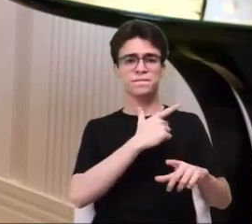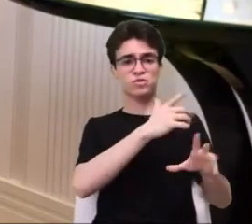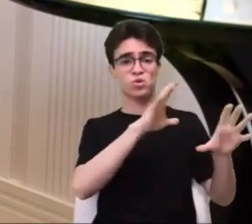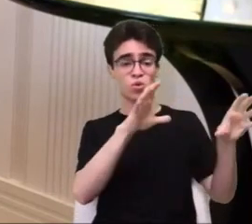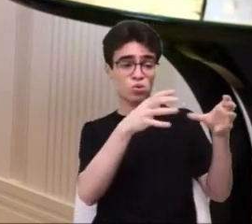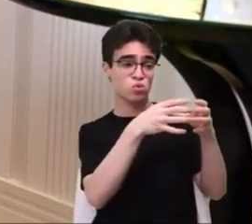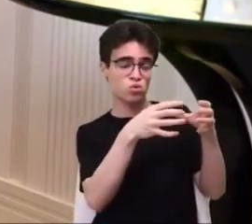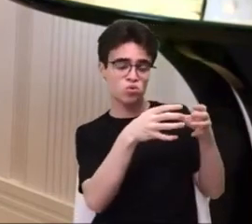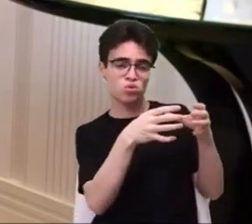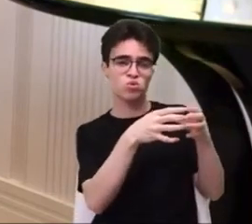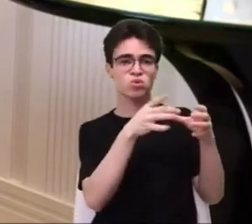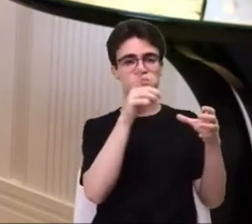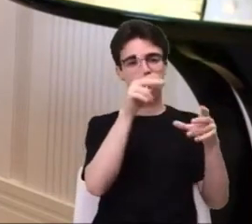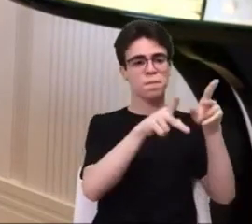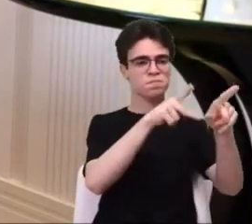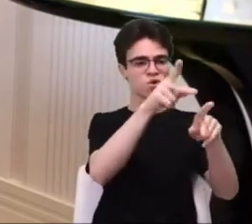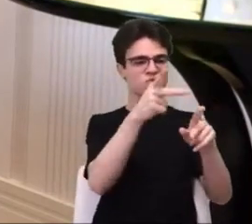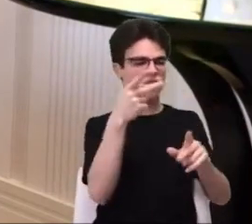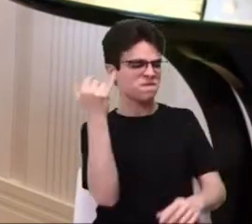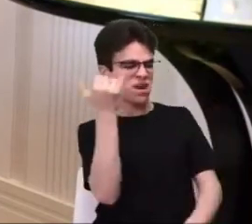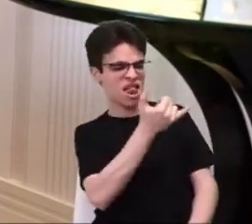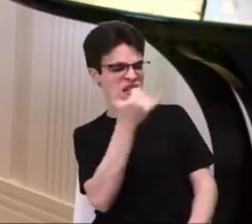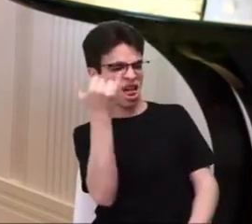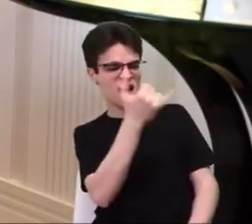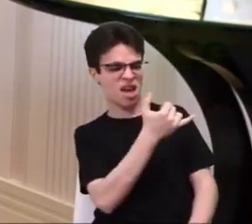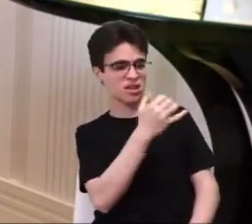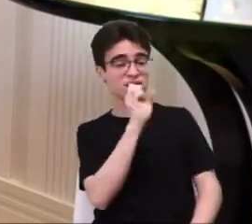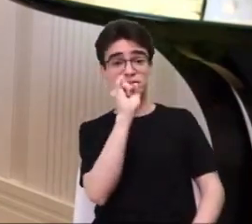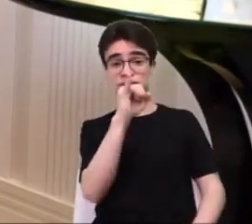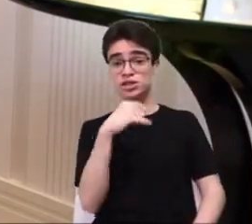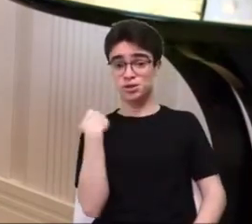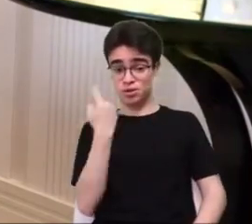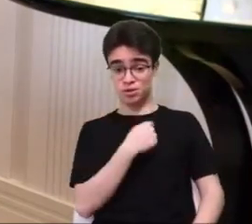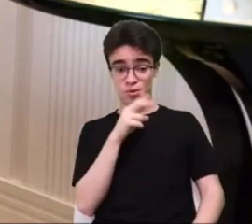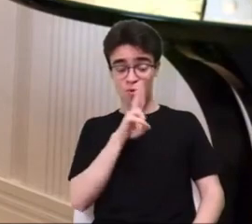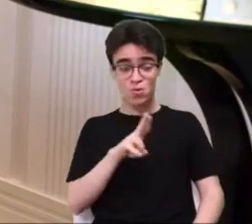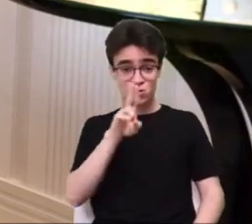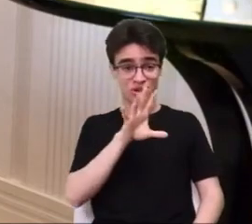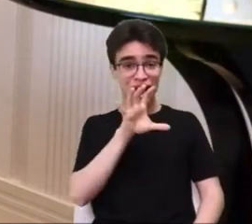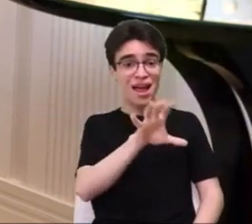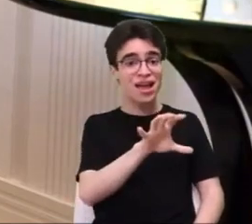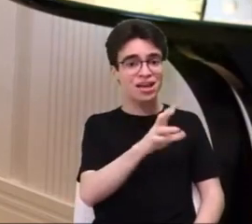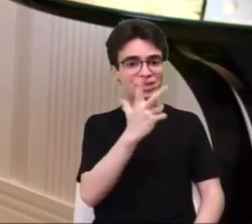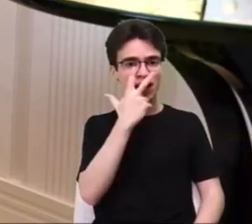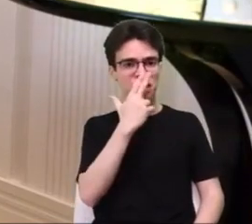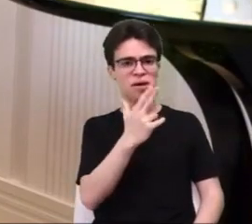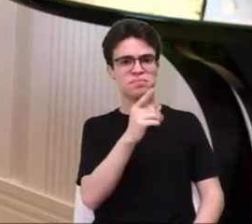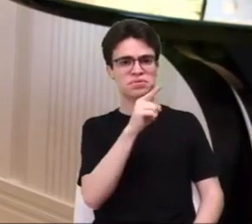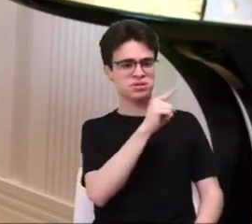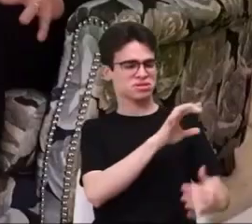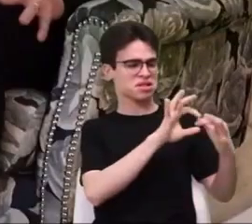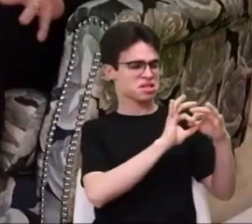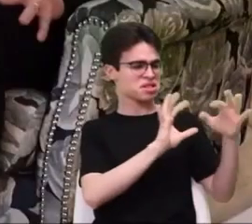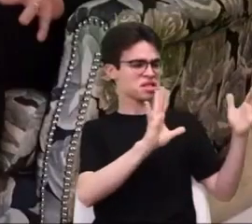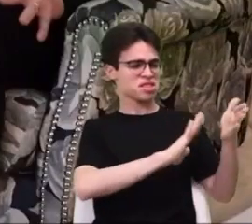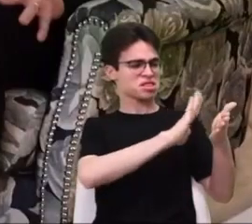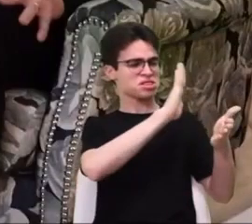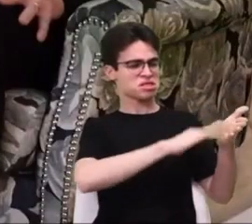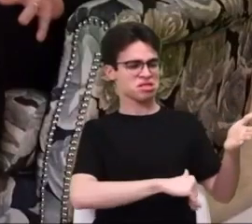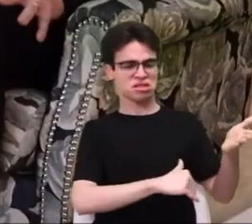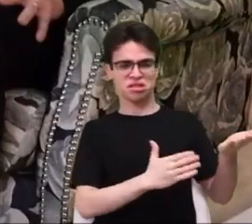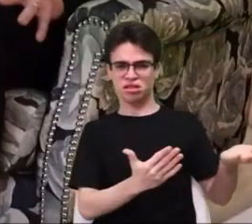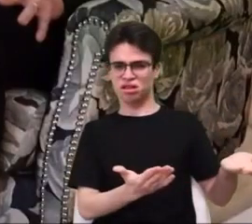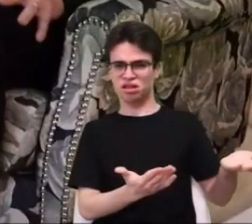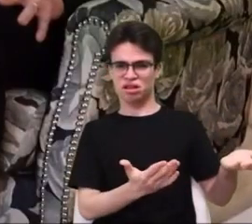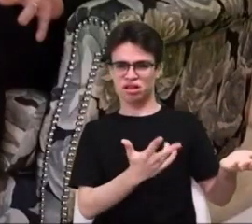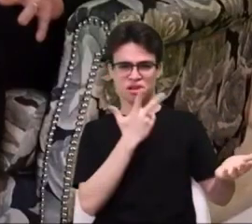uma mídia, um povo que vai dizer que se a gente fizer isso, tá, a gente está tirando a sua liberdade de